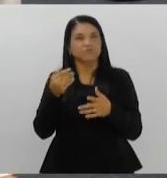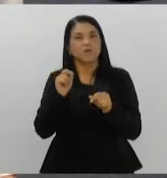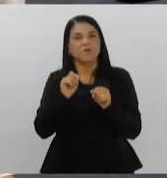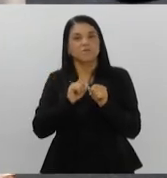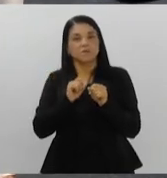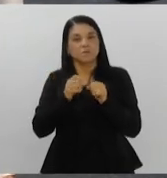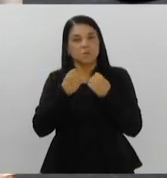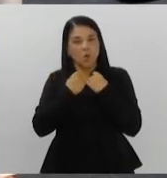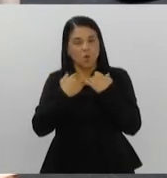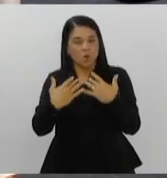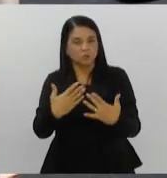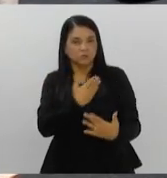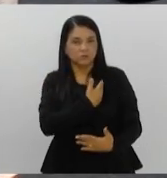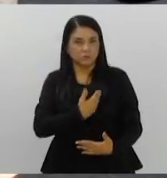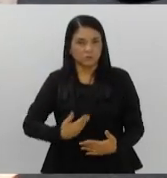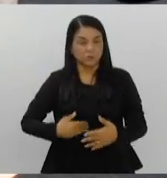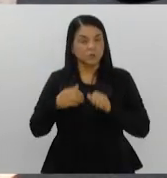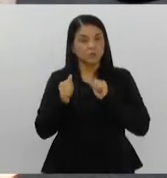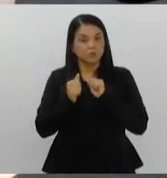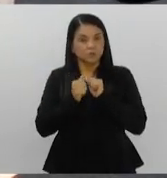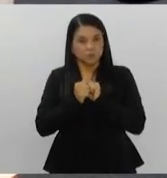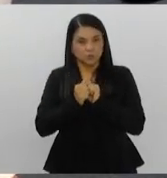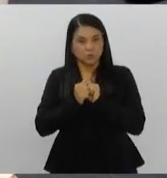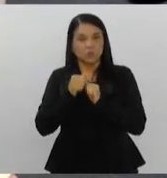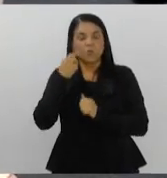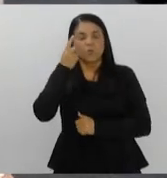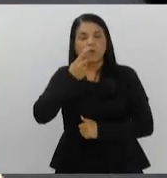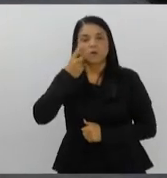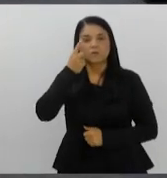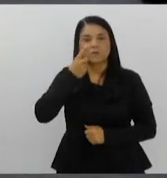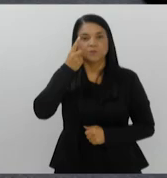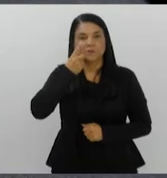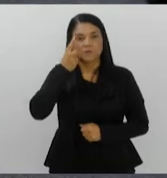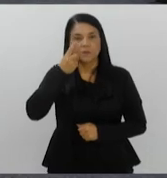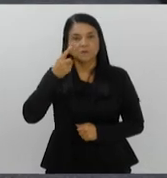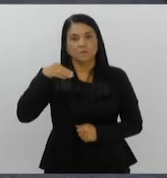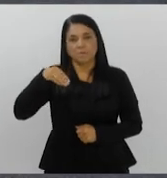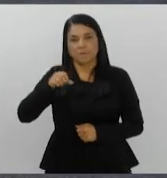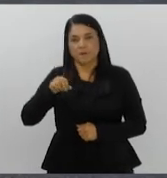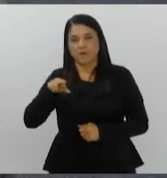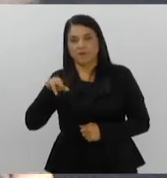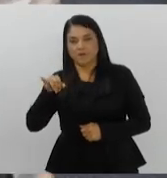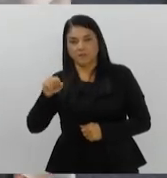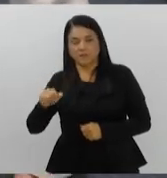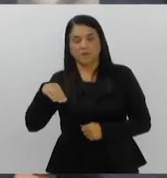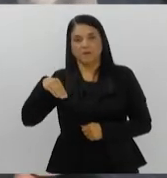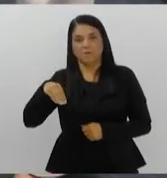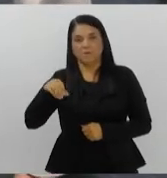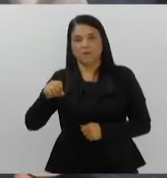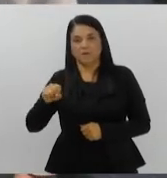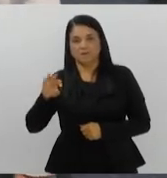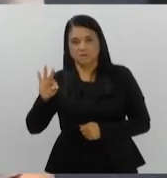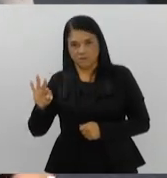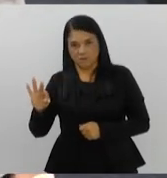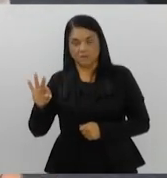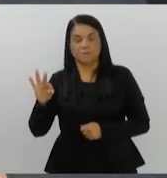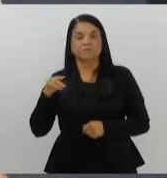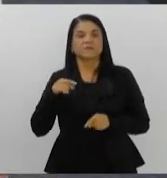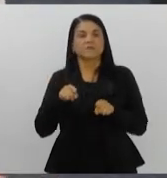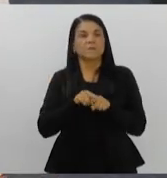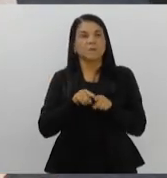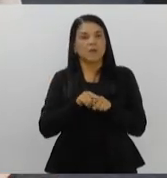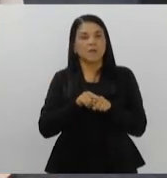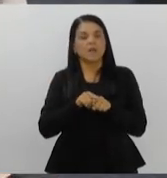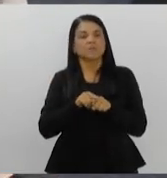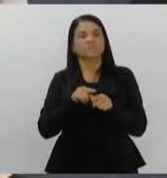uma audiência pública junto com a deputada Marina do MST, a Frente